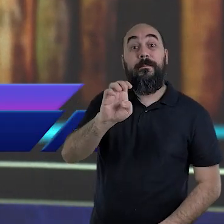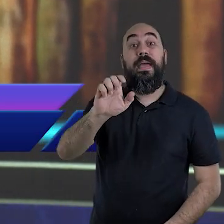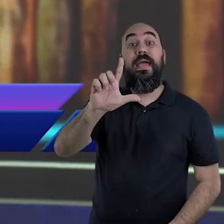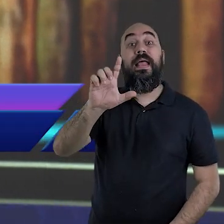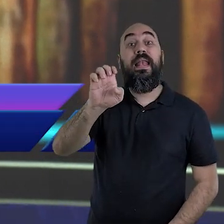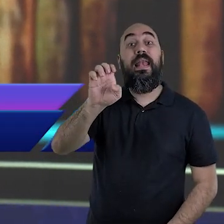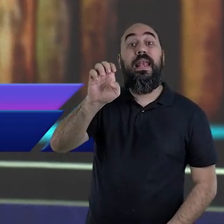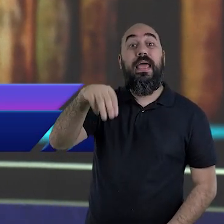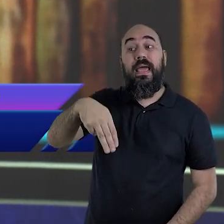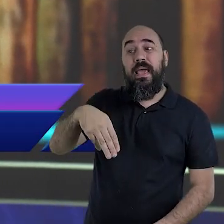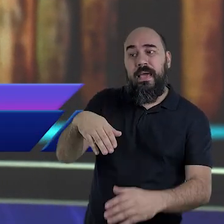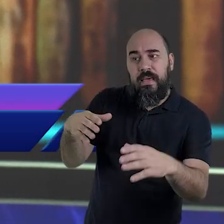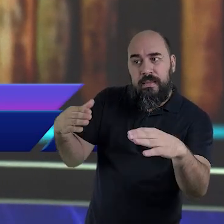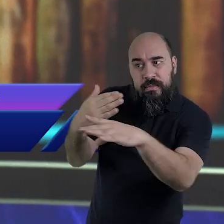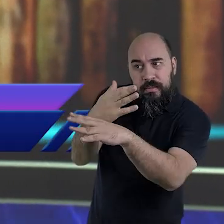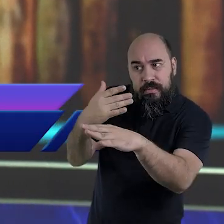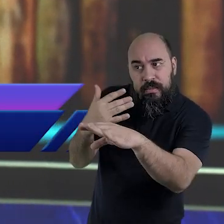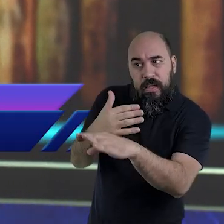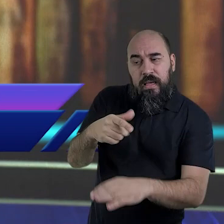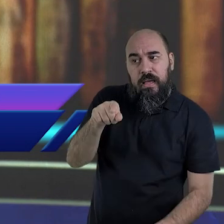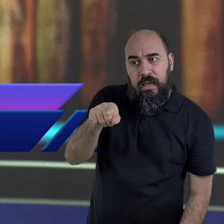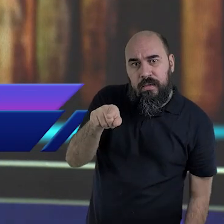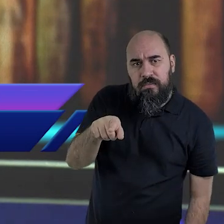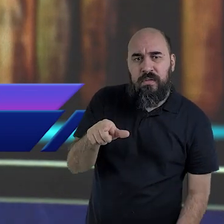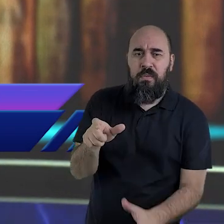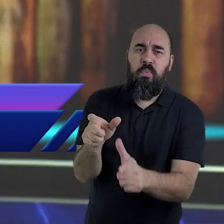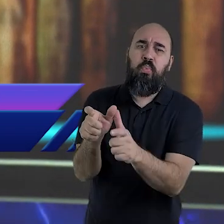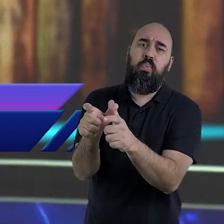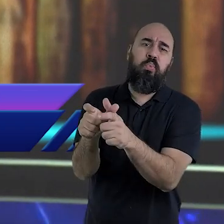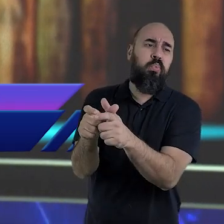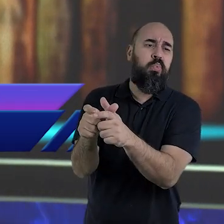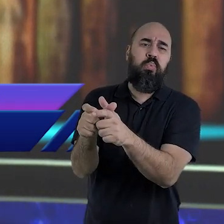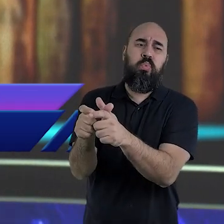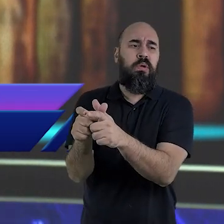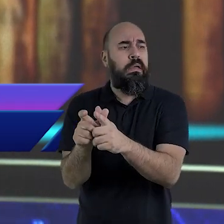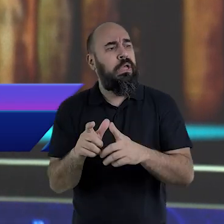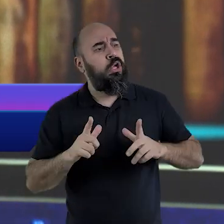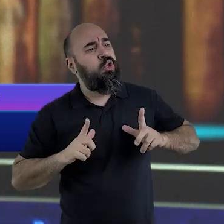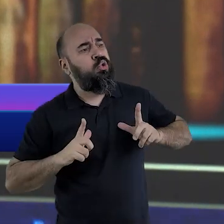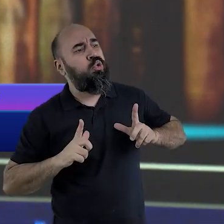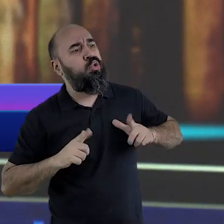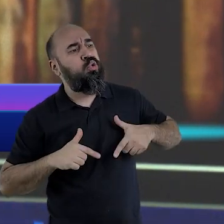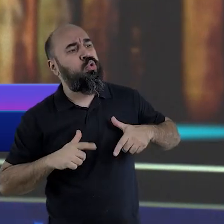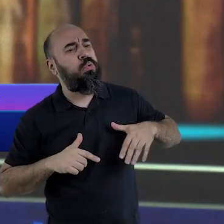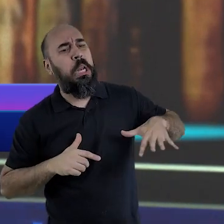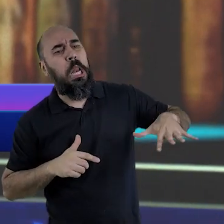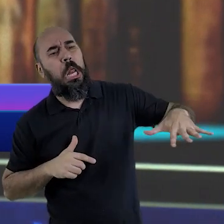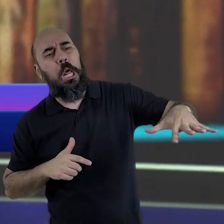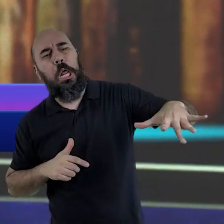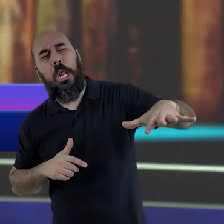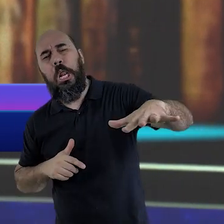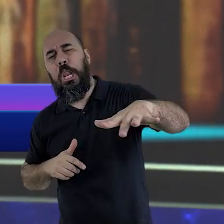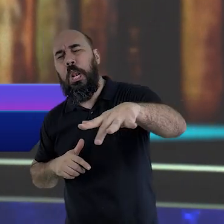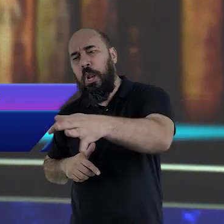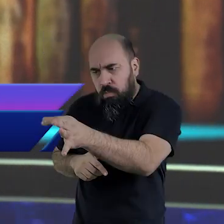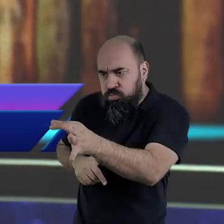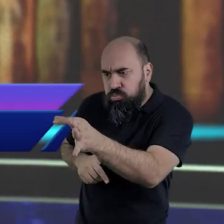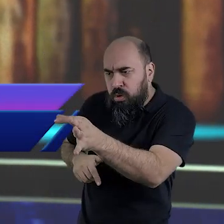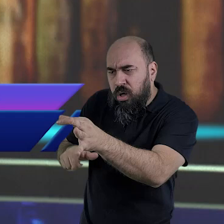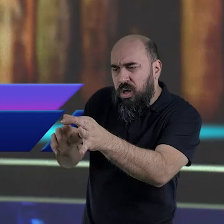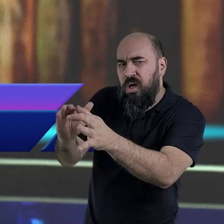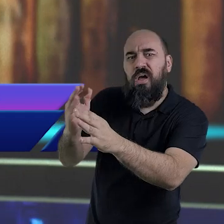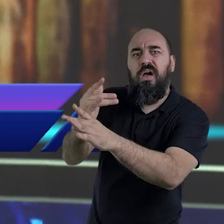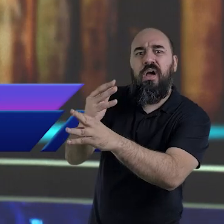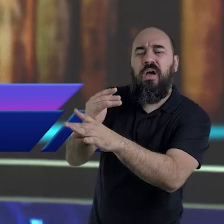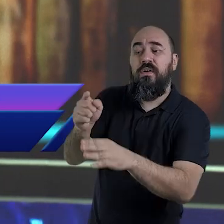Efrata, pequena demais para figurar como grupo de milhares de Judá. De ti me sairá o que há